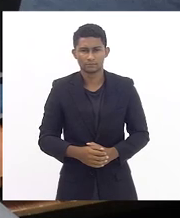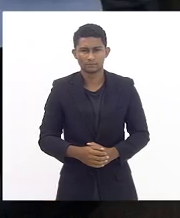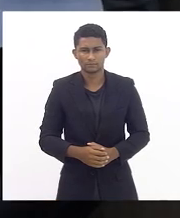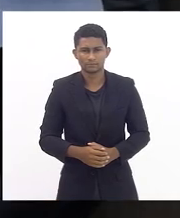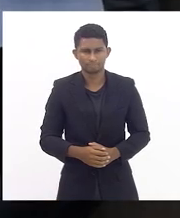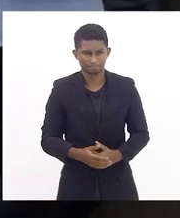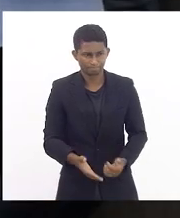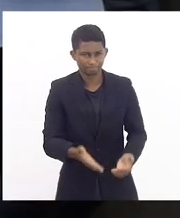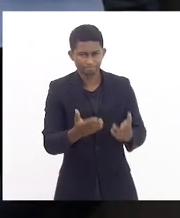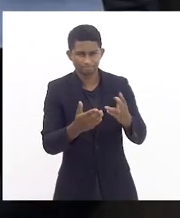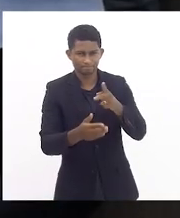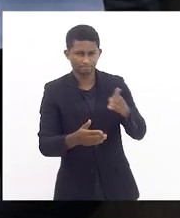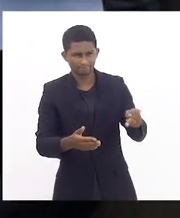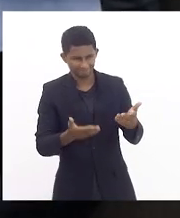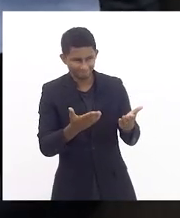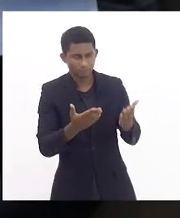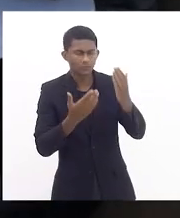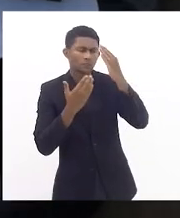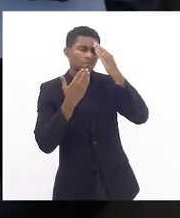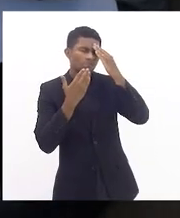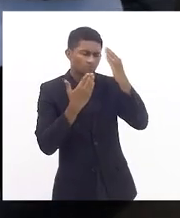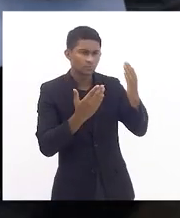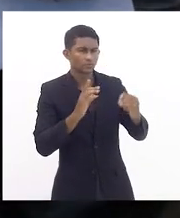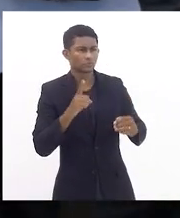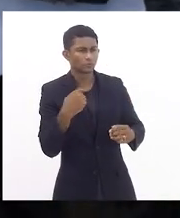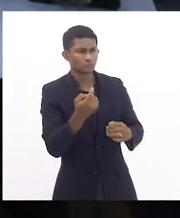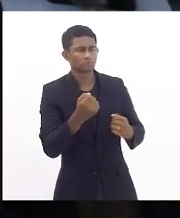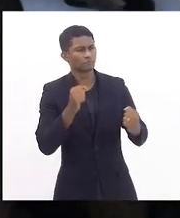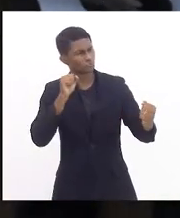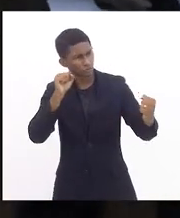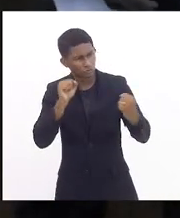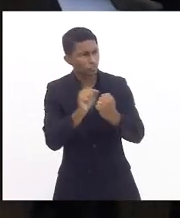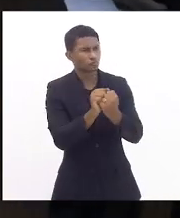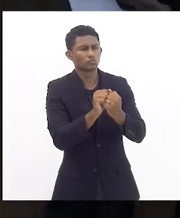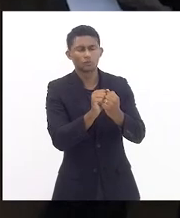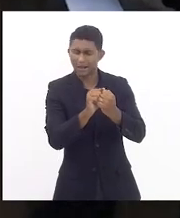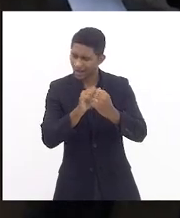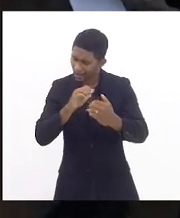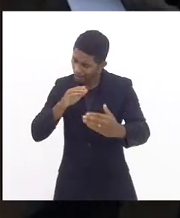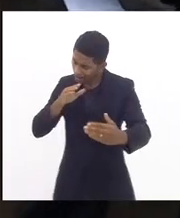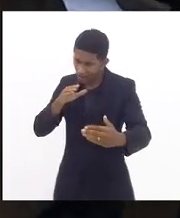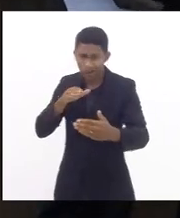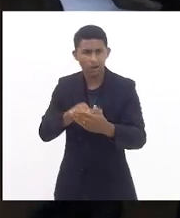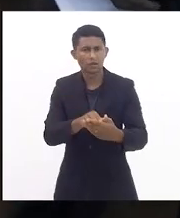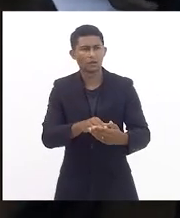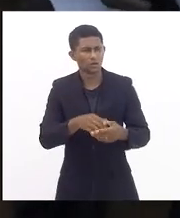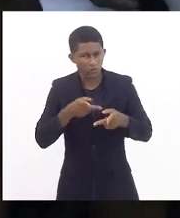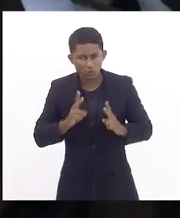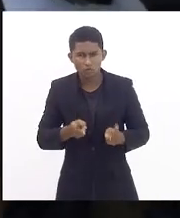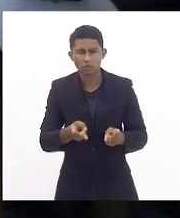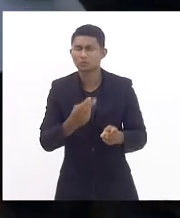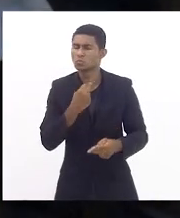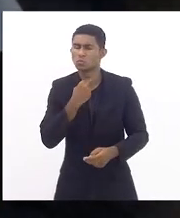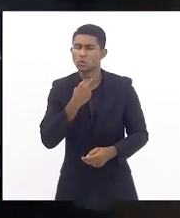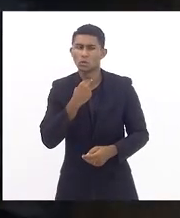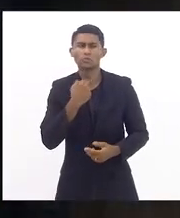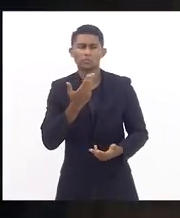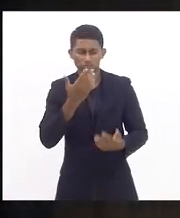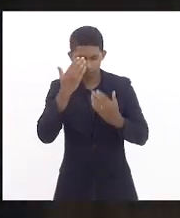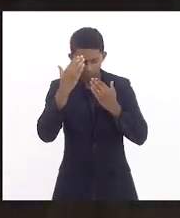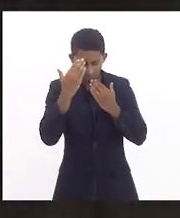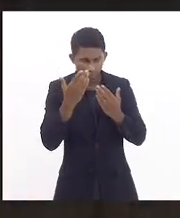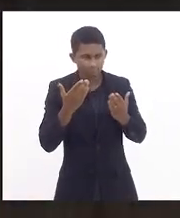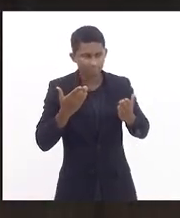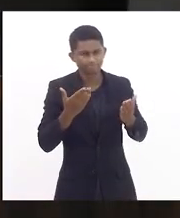Senhora presidente, muito obrigado, e nós estamos juntos, temos que ir até o fim, isso não pode mais continuar. Obrigado, parabéns pela